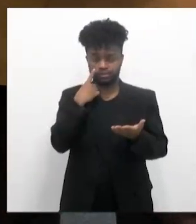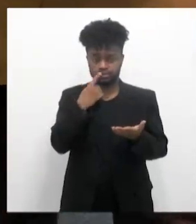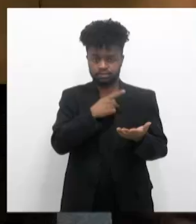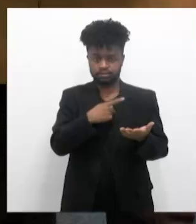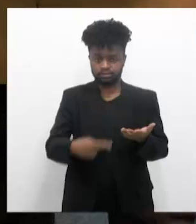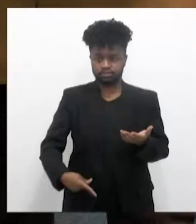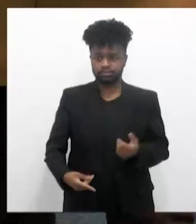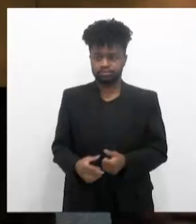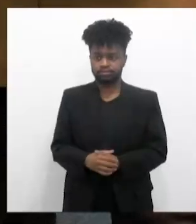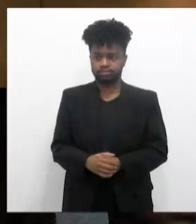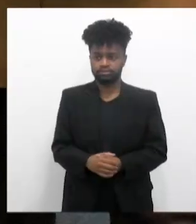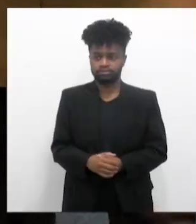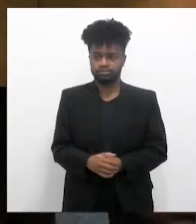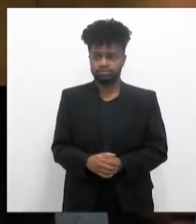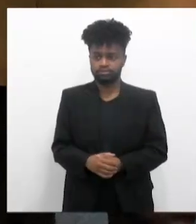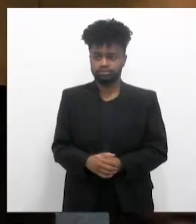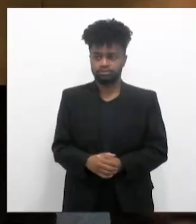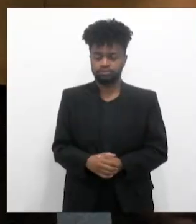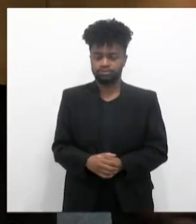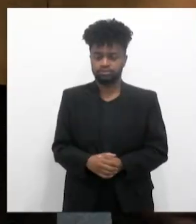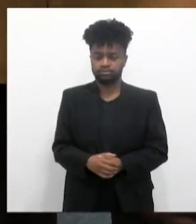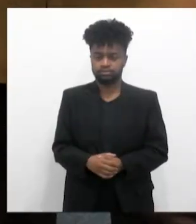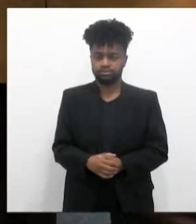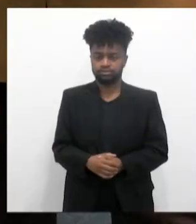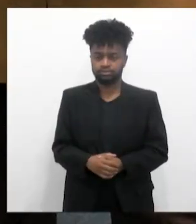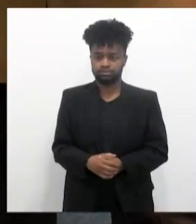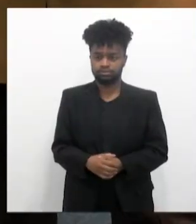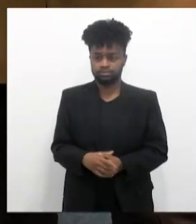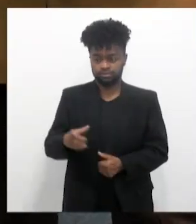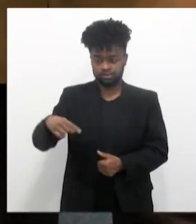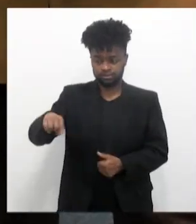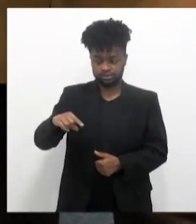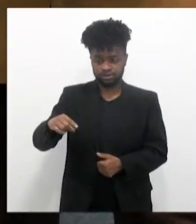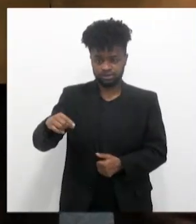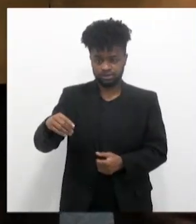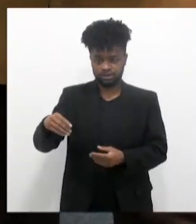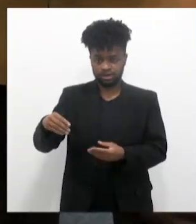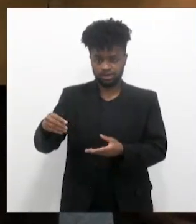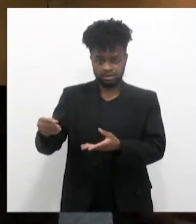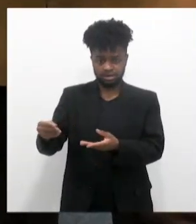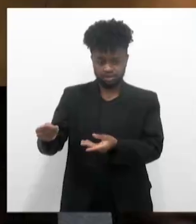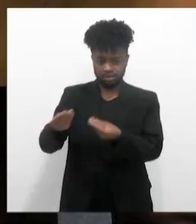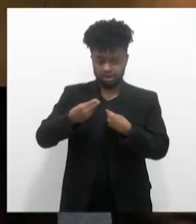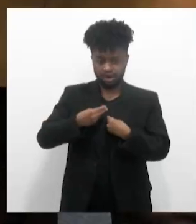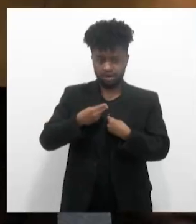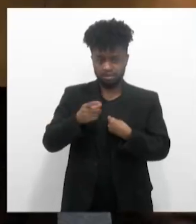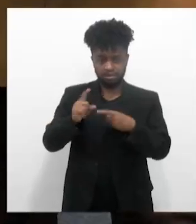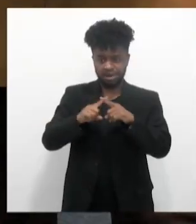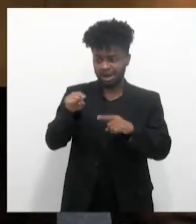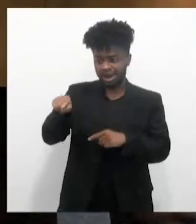Delaroli, eles estão jogando para cá o que eles não podem usar lá.